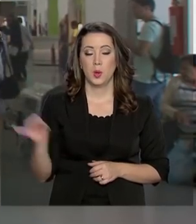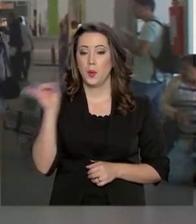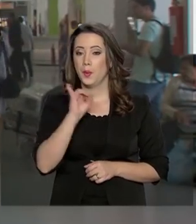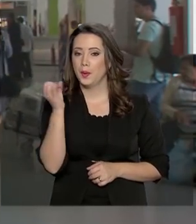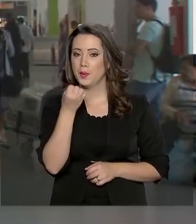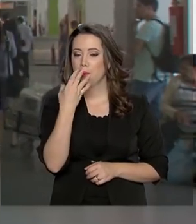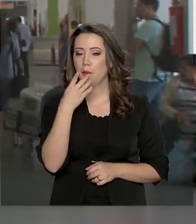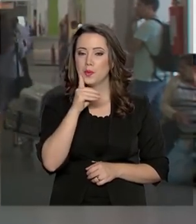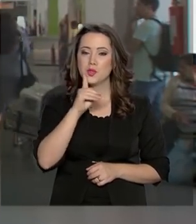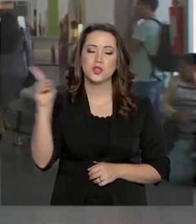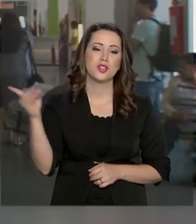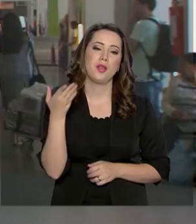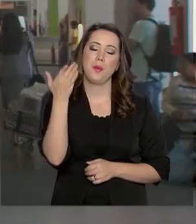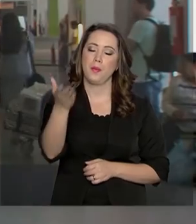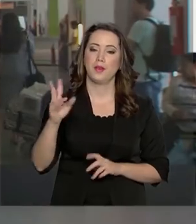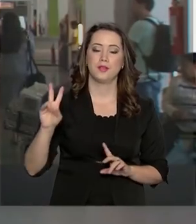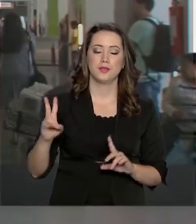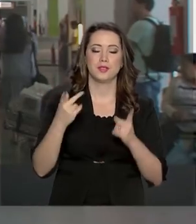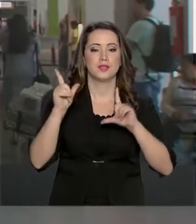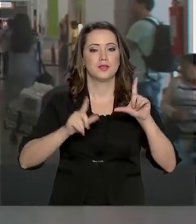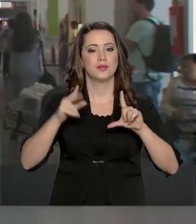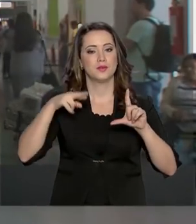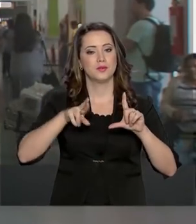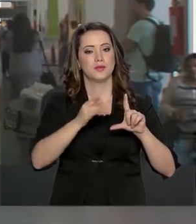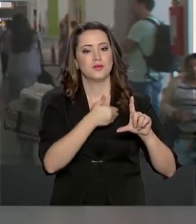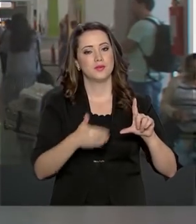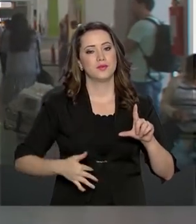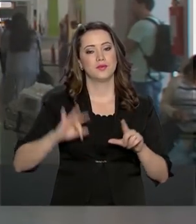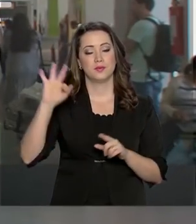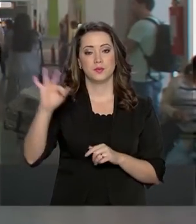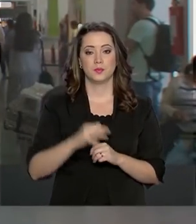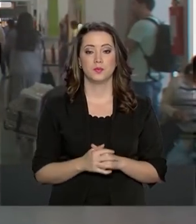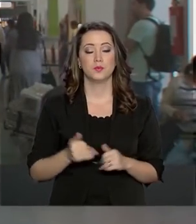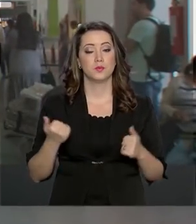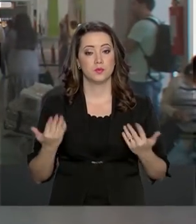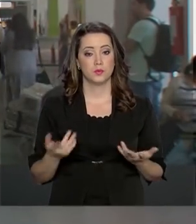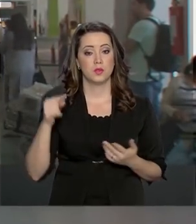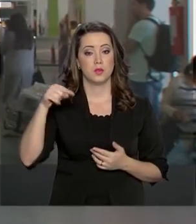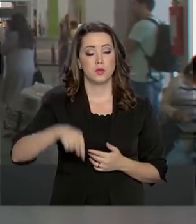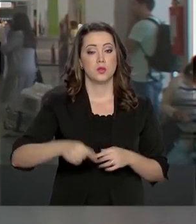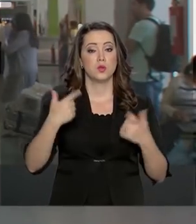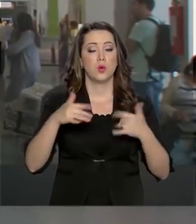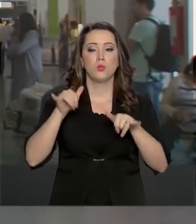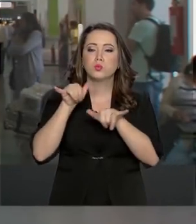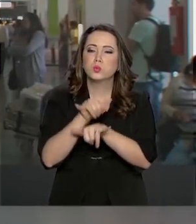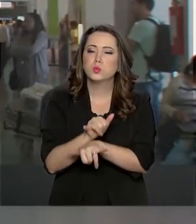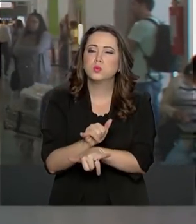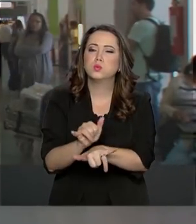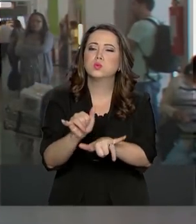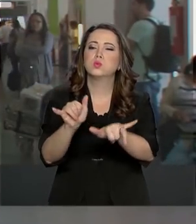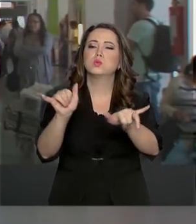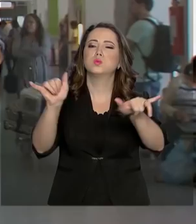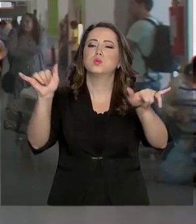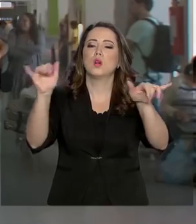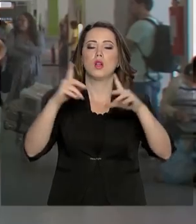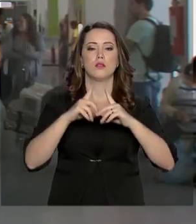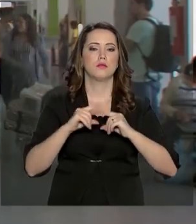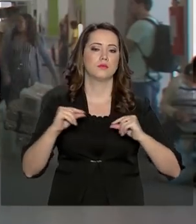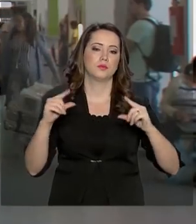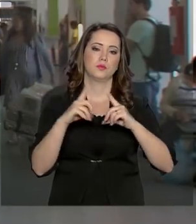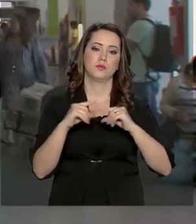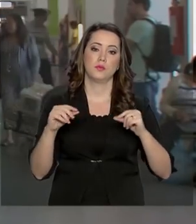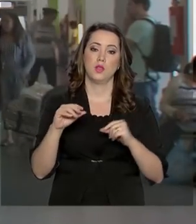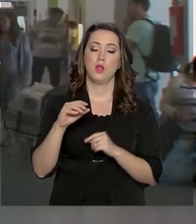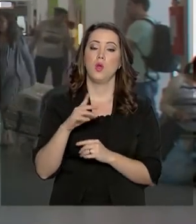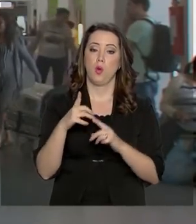Olá, bom dia para você que acompanha a NBR, a TV do Governo Federal. Eu estou no Aeroporto Internacional de Brasília, o Aeroporto